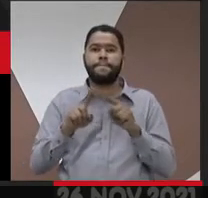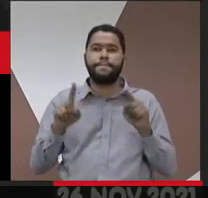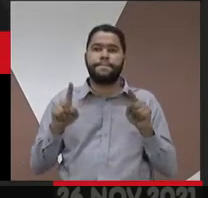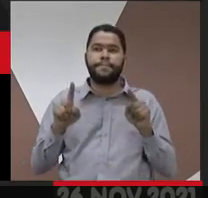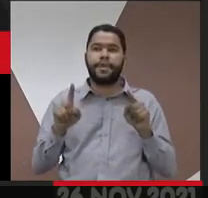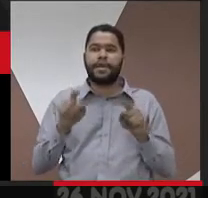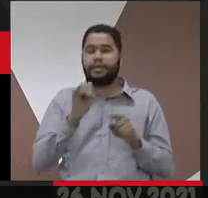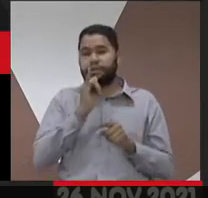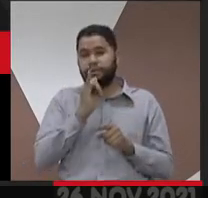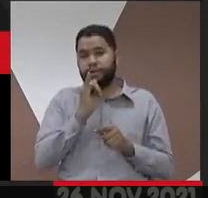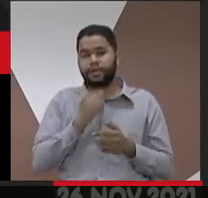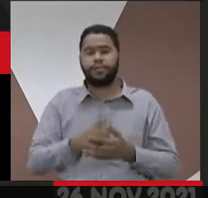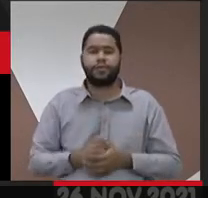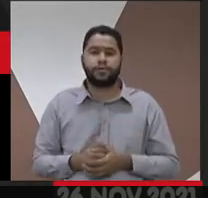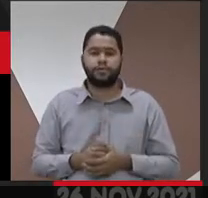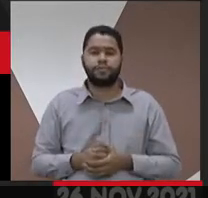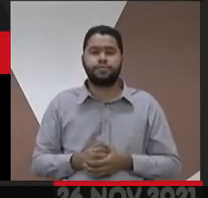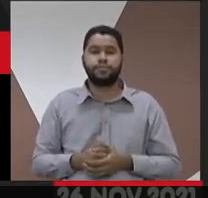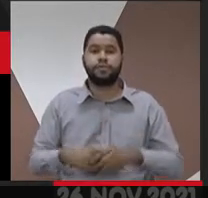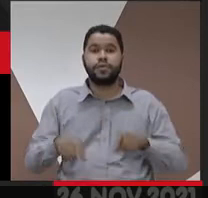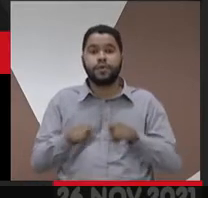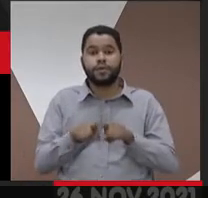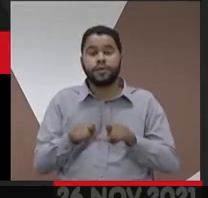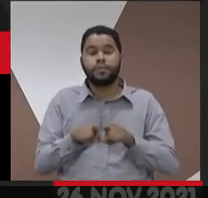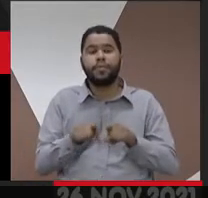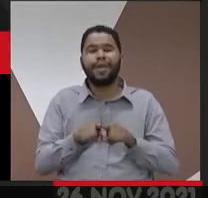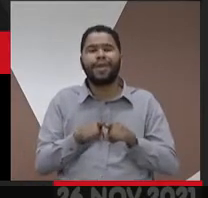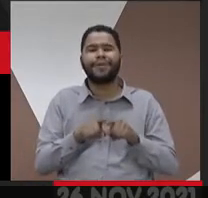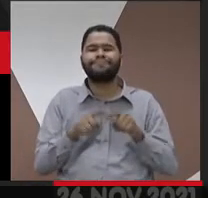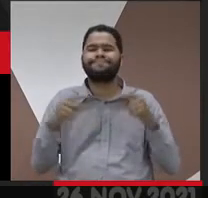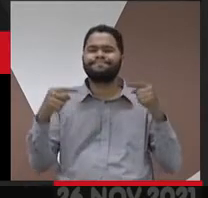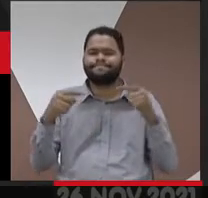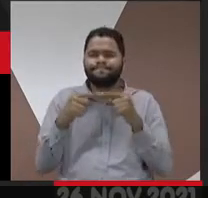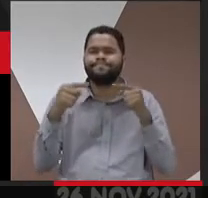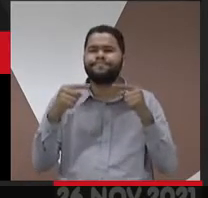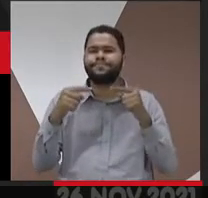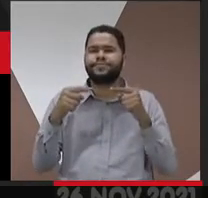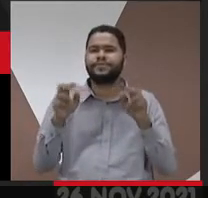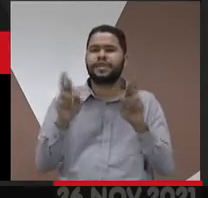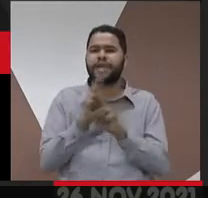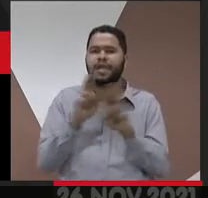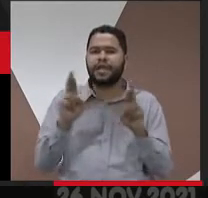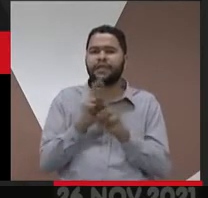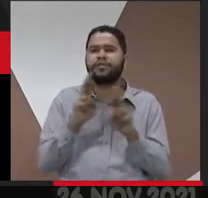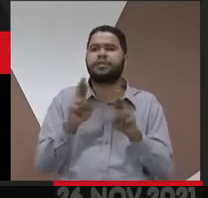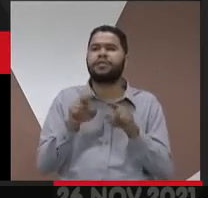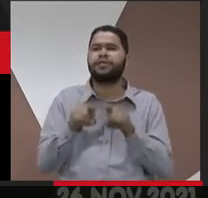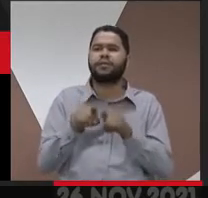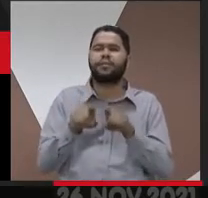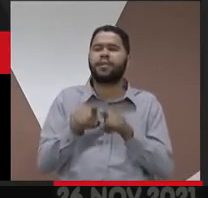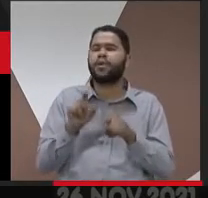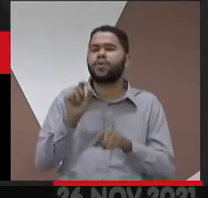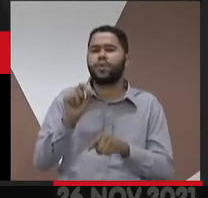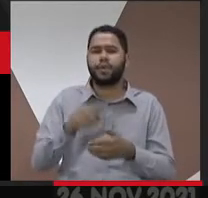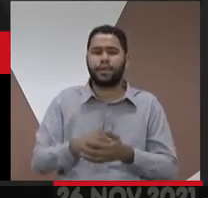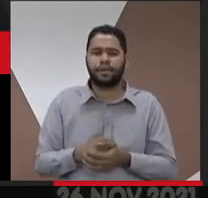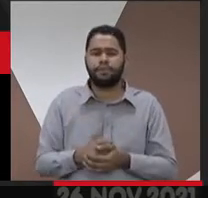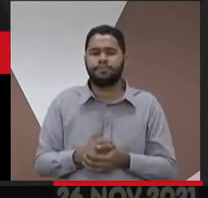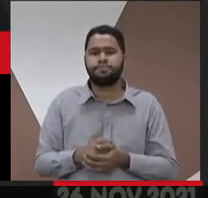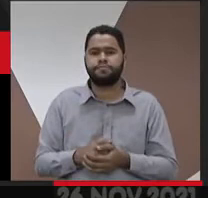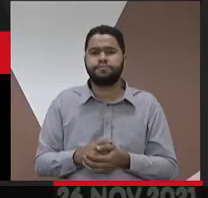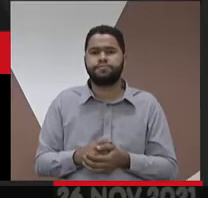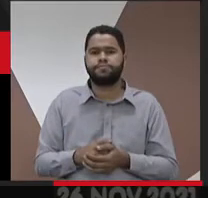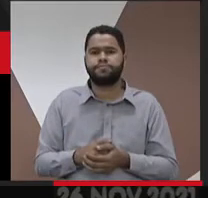Casa Branca. E também tinha uma questão relacionada ao aquífero Cauê, tinha questões relacionadas aí